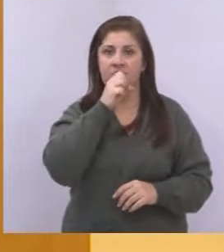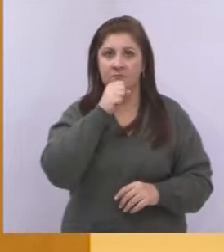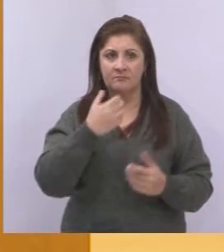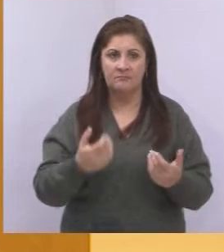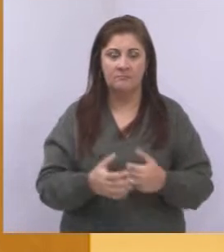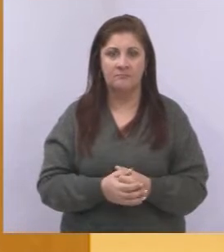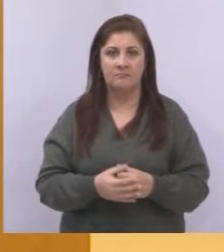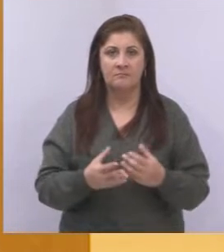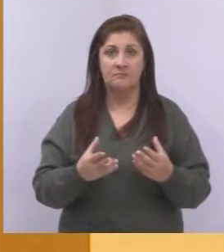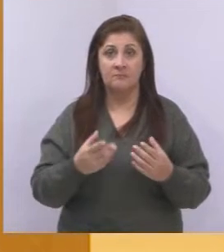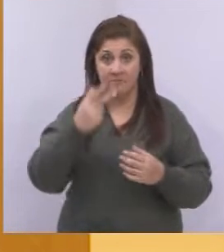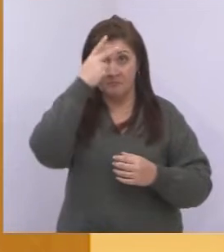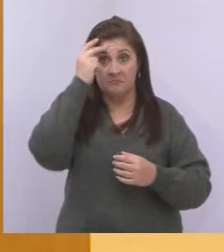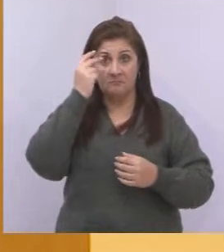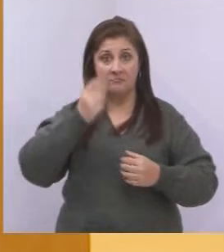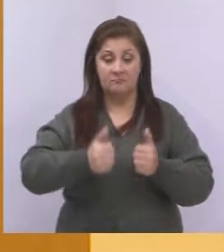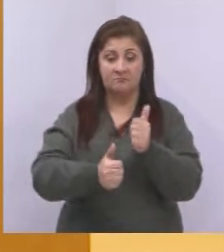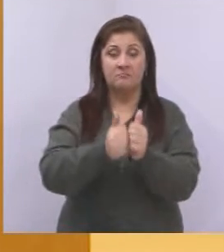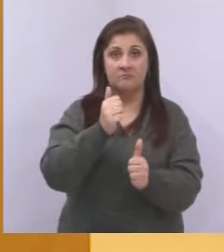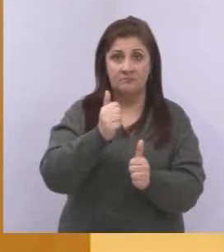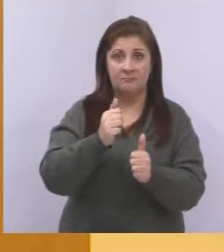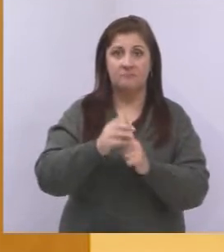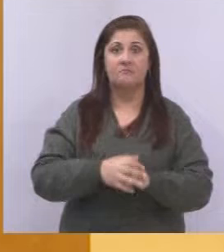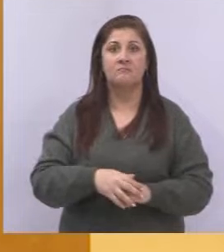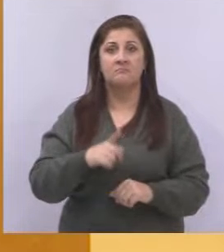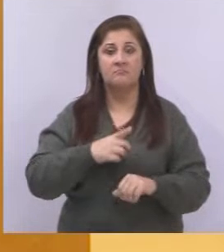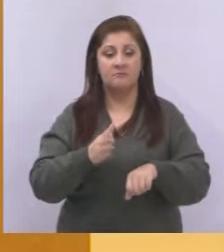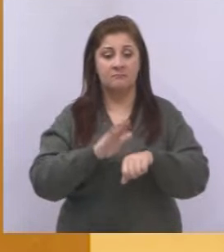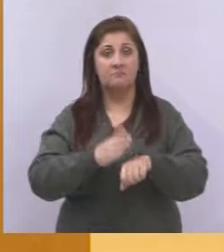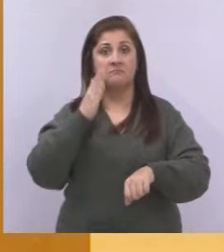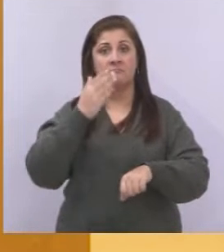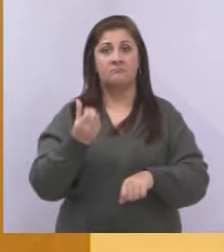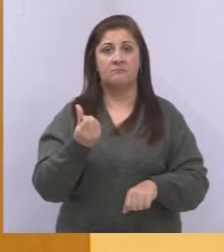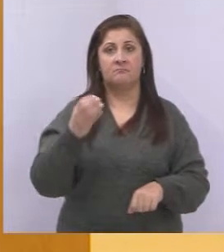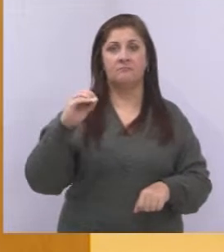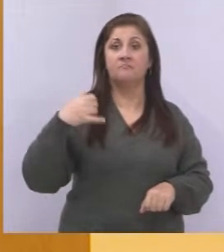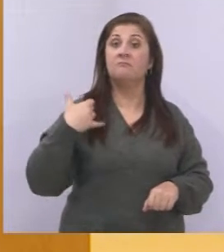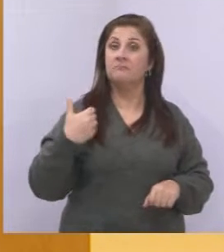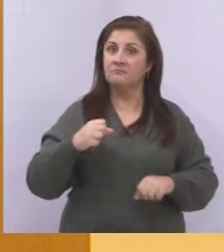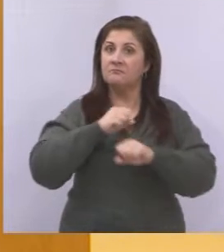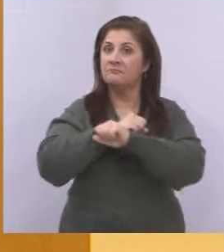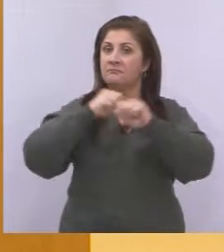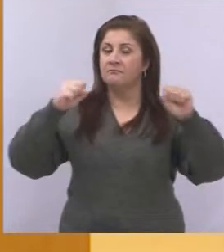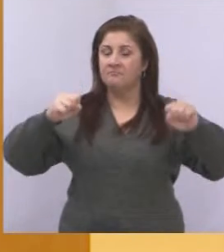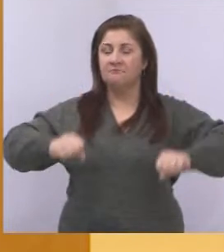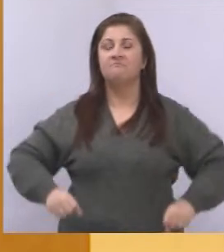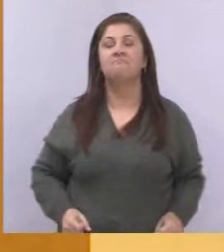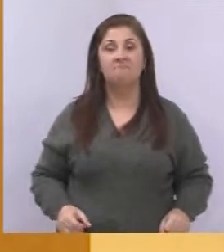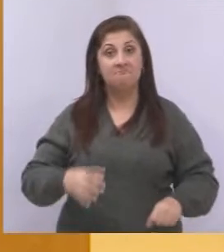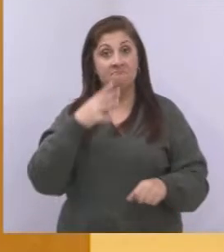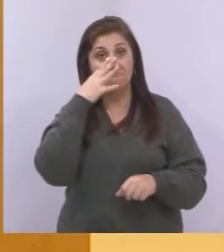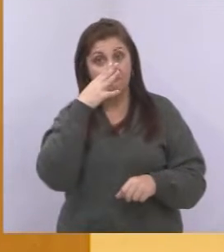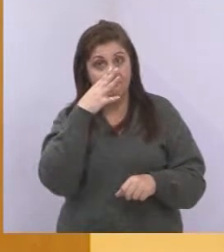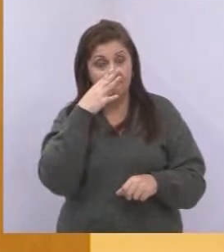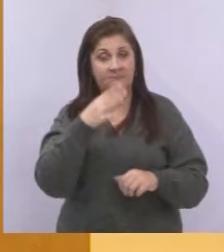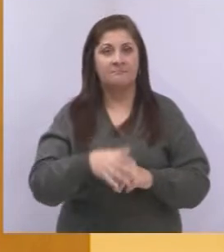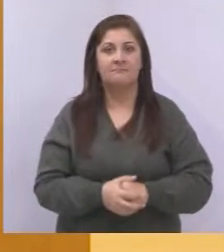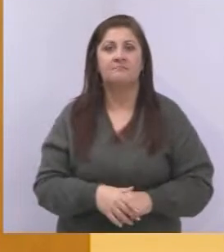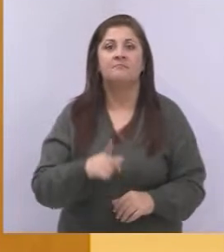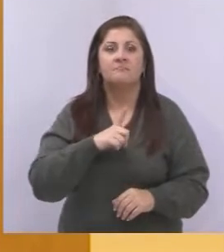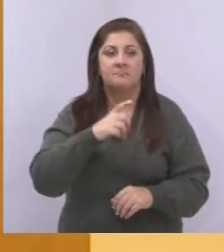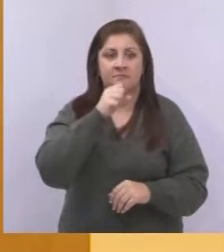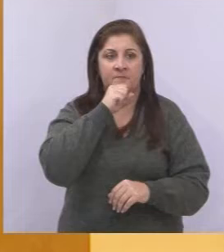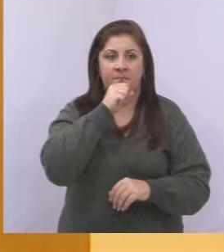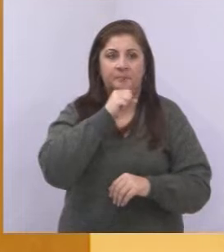das pessoas que estão praticando futebol tem acima de 60 anos na parte da manhã. É impressionante. Tem